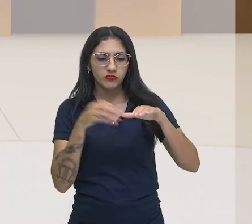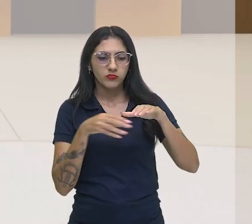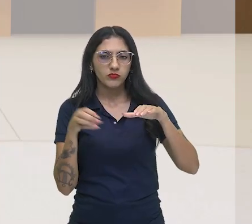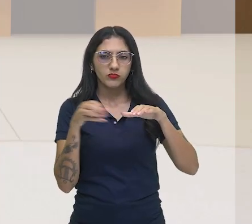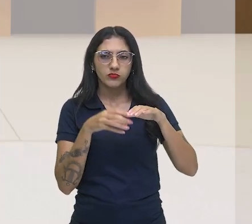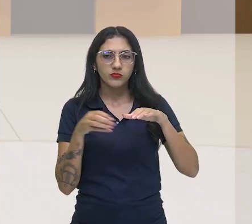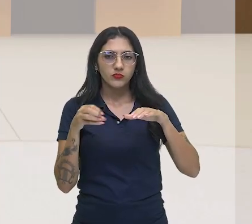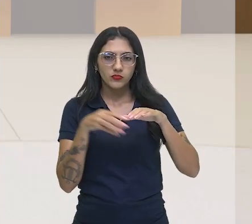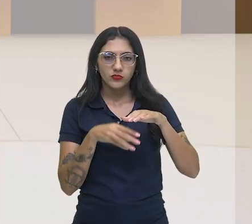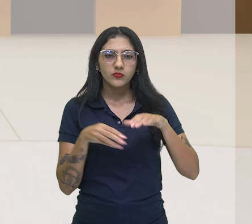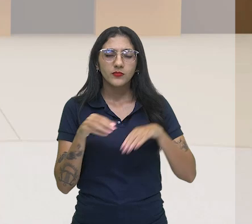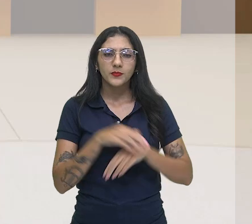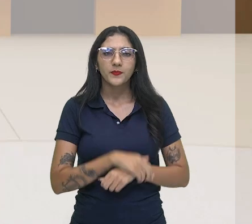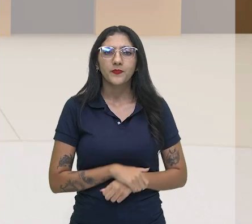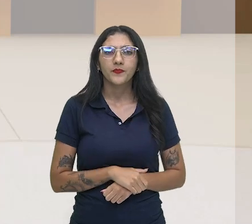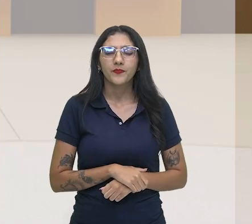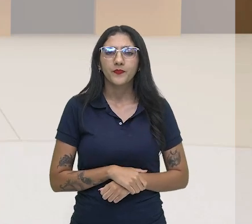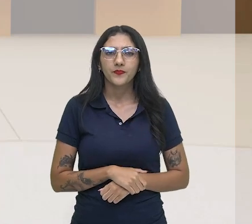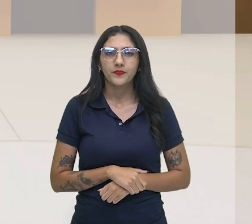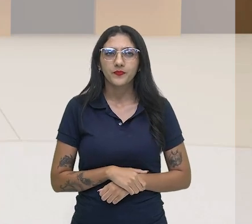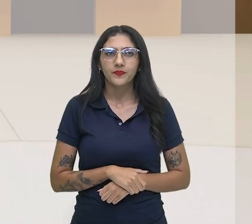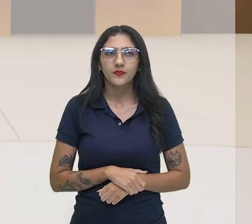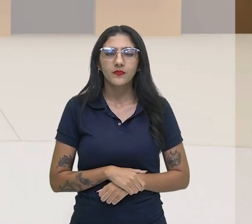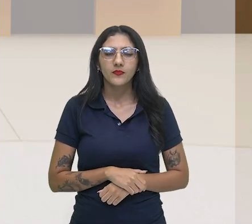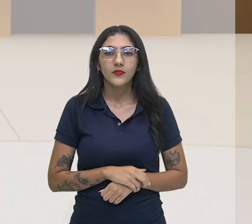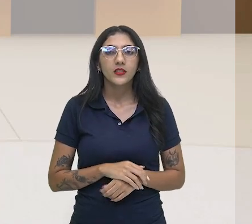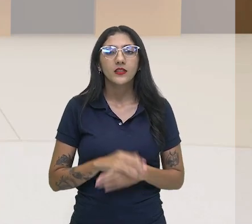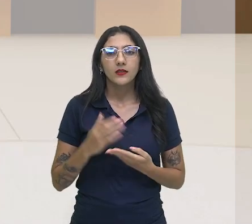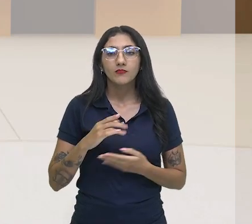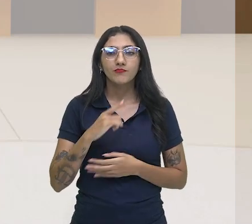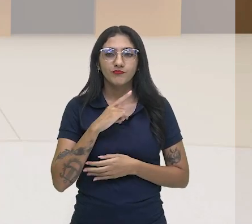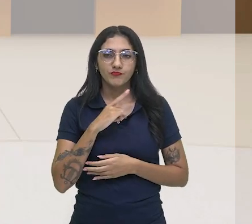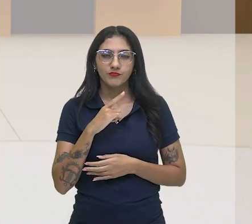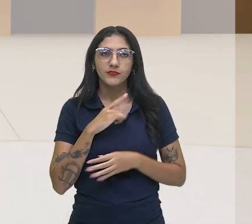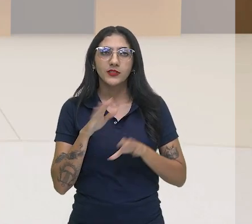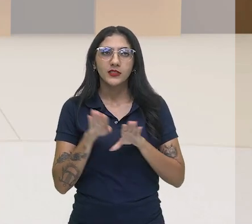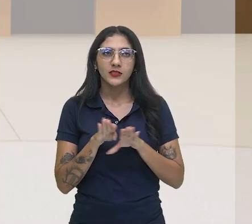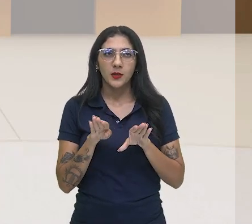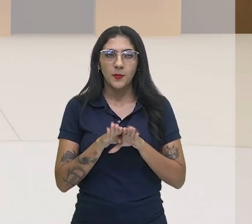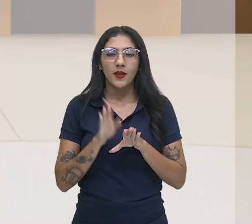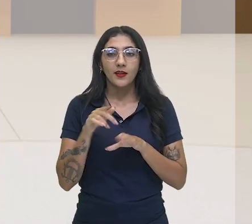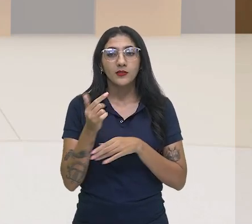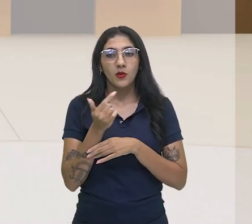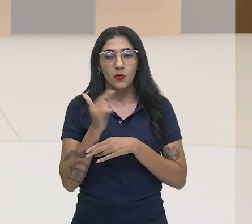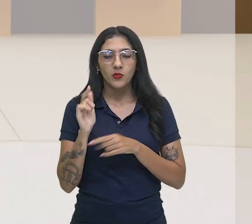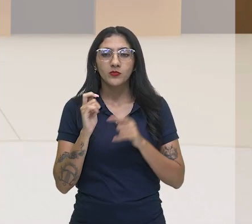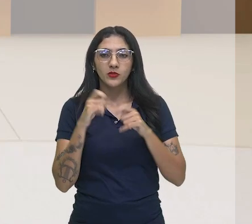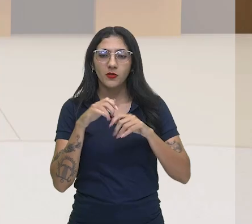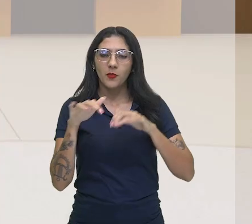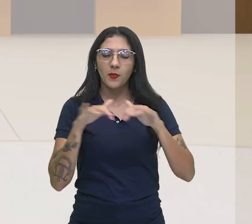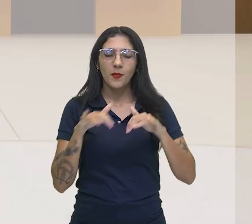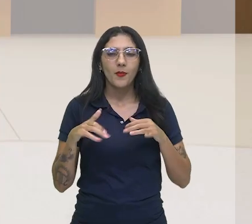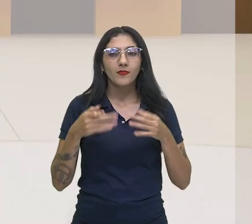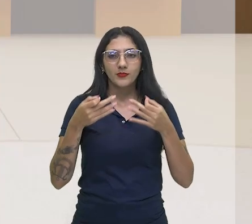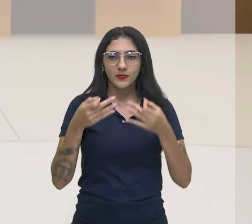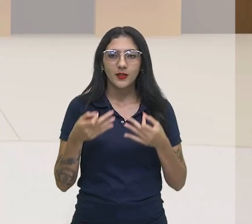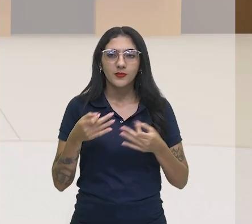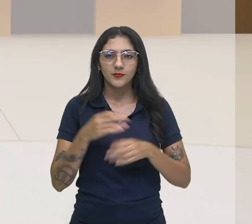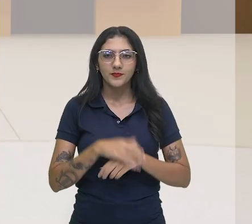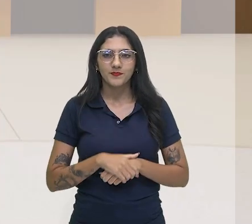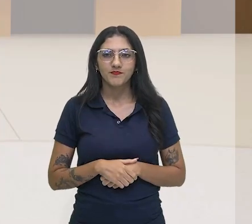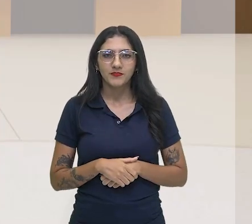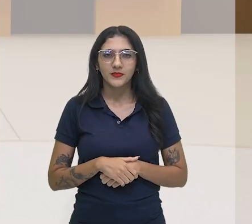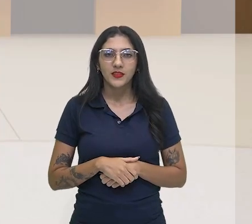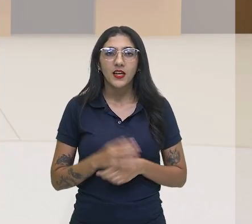sacolas ali. Então, a gente tem também que ter essa outra forma de descarte, que é a forma correta. Perfeito. Essa